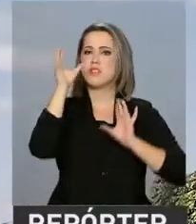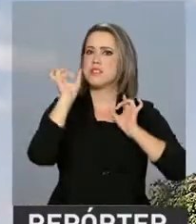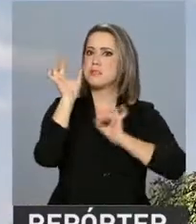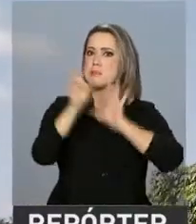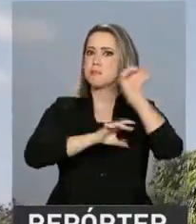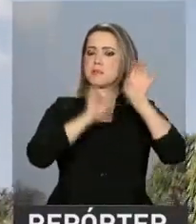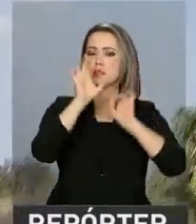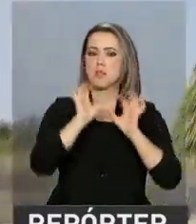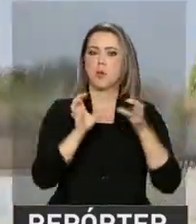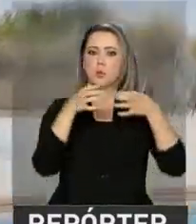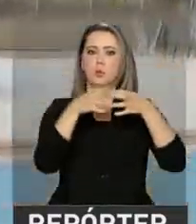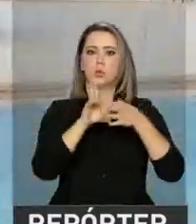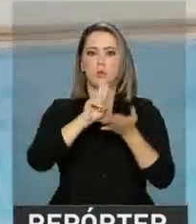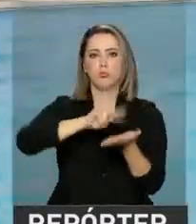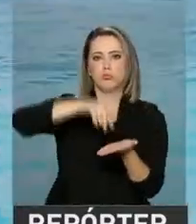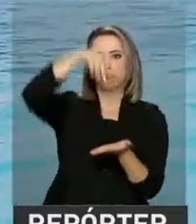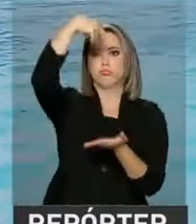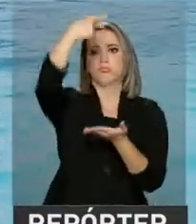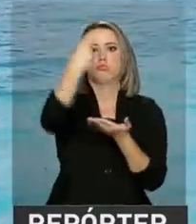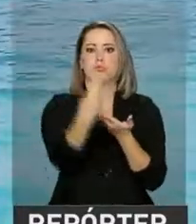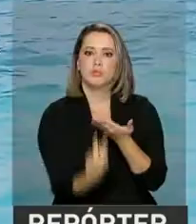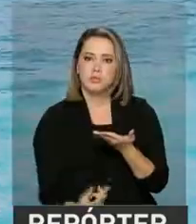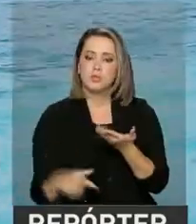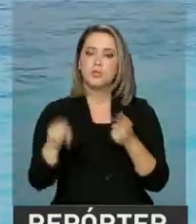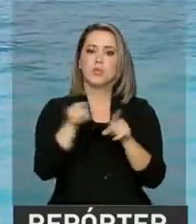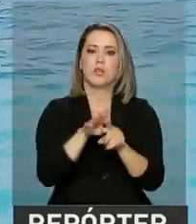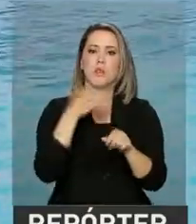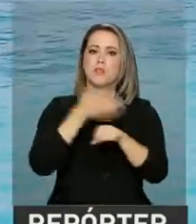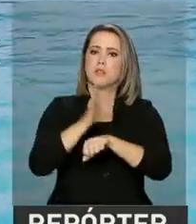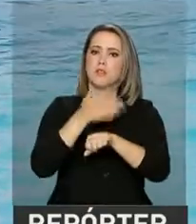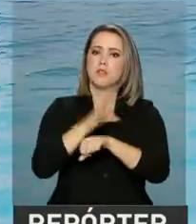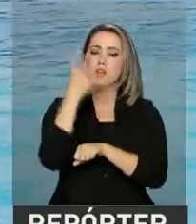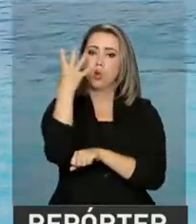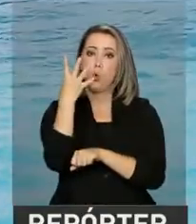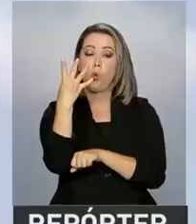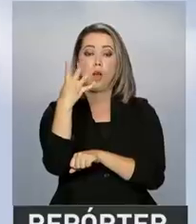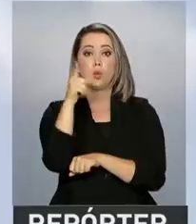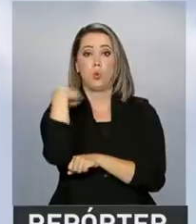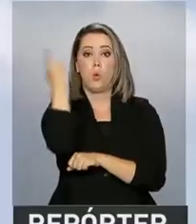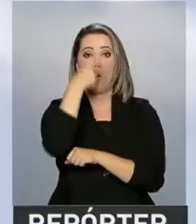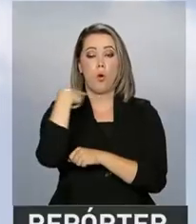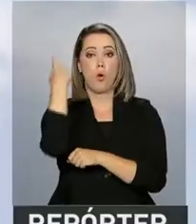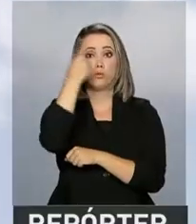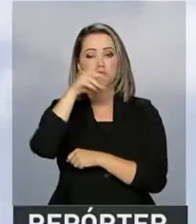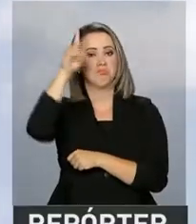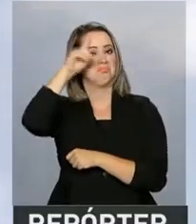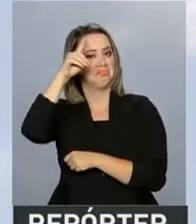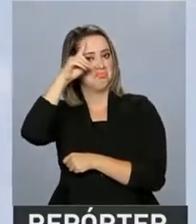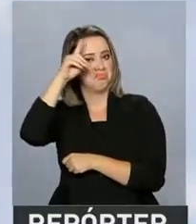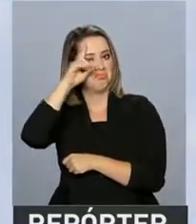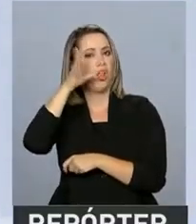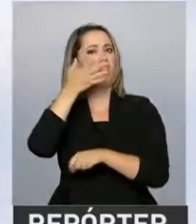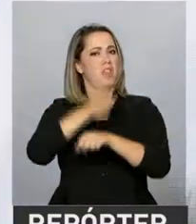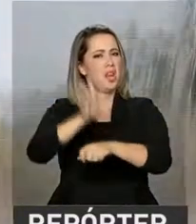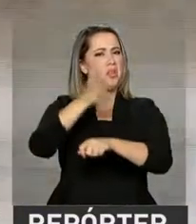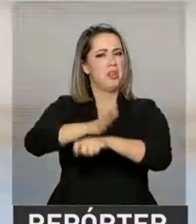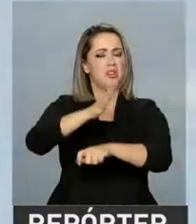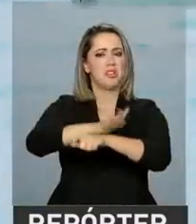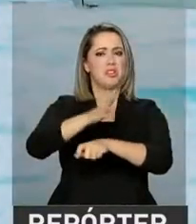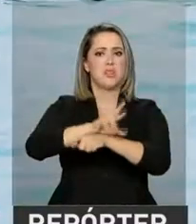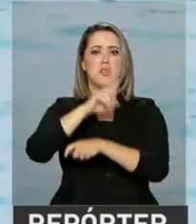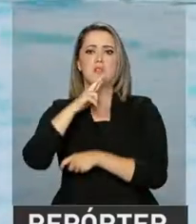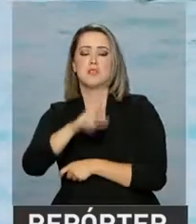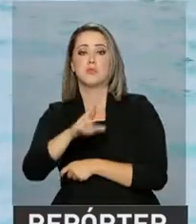time brasileiro de saltos ornamentais treinar cerca de quatro horas por dia tanta dedicação da resultado aos